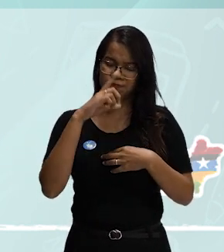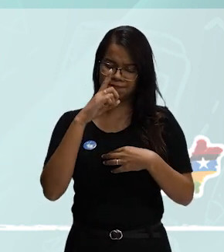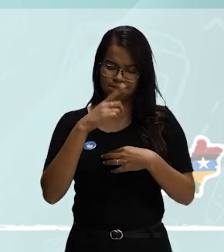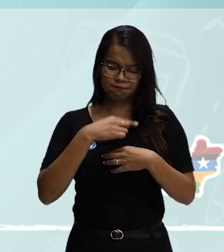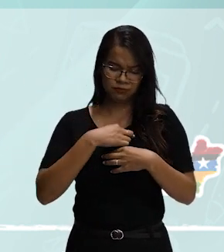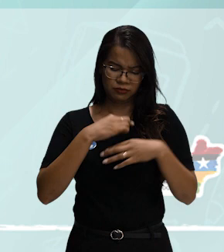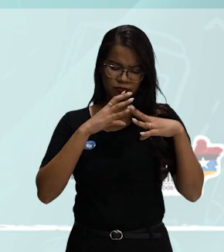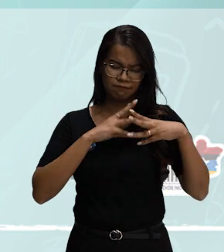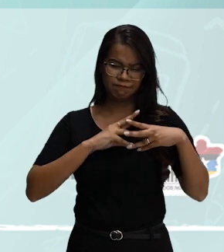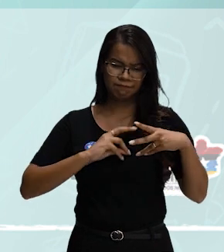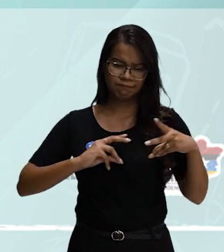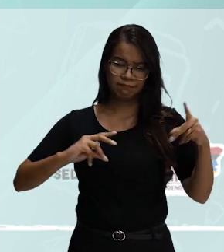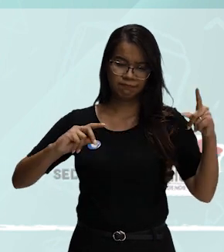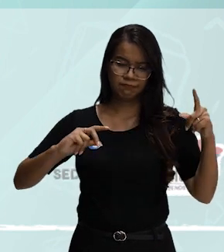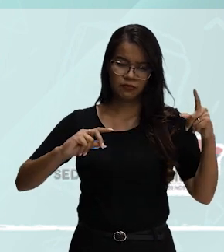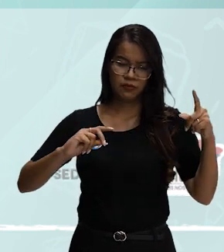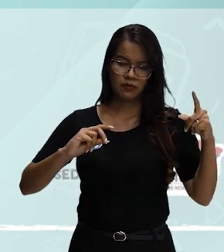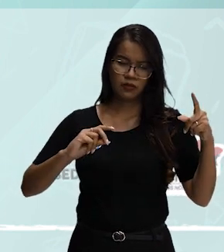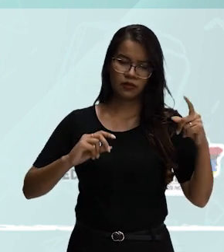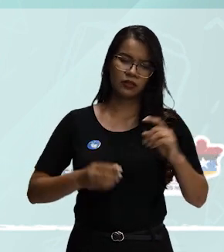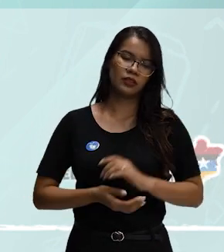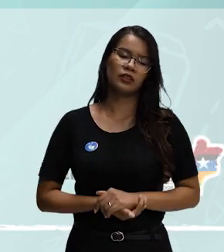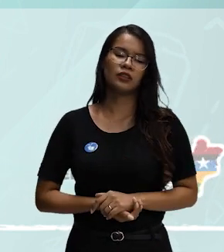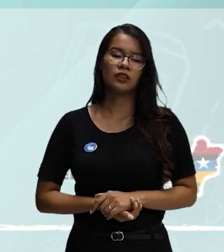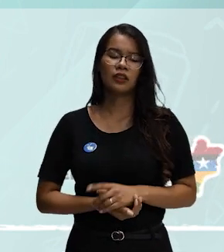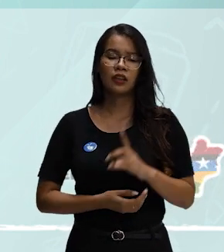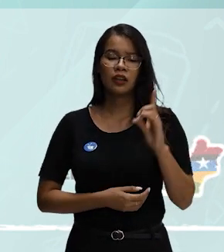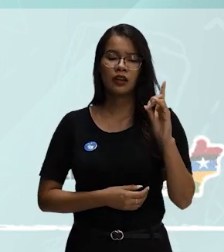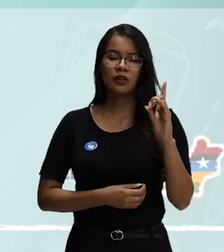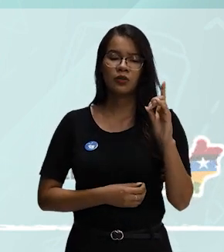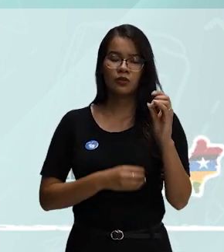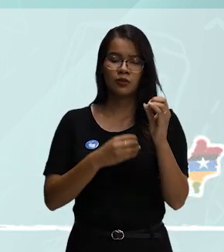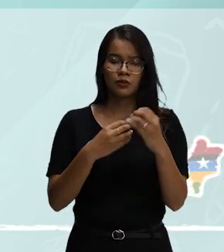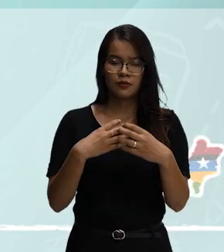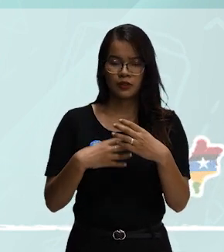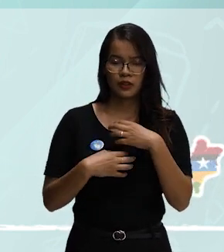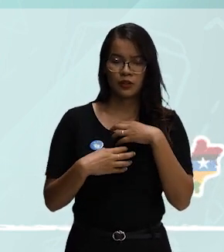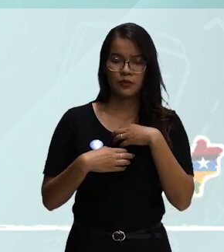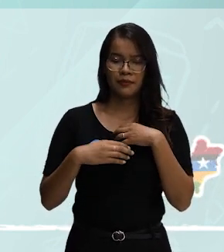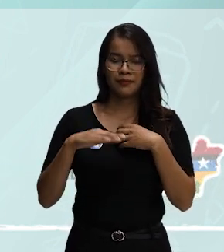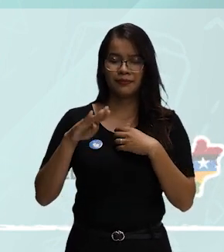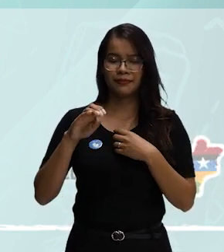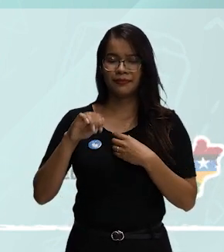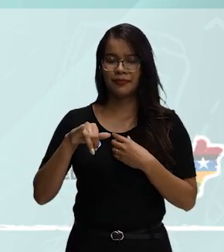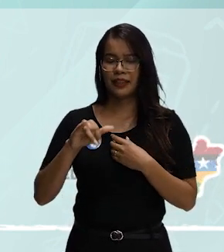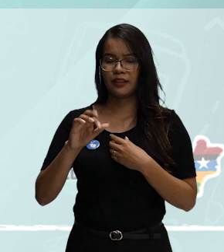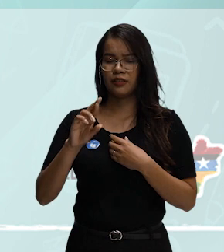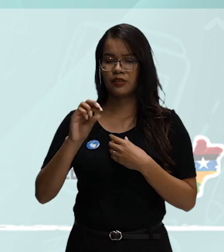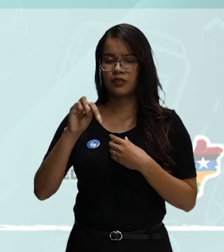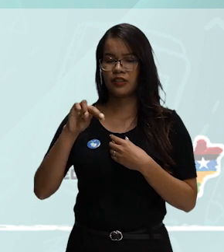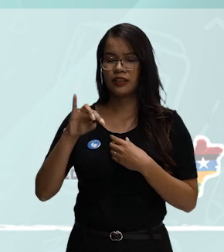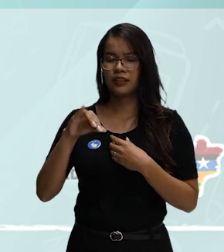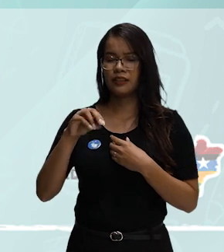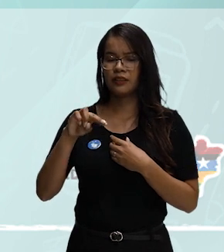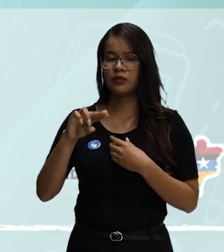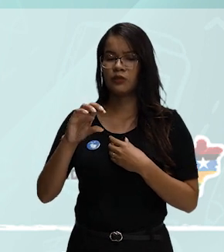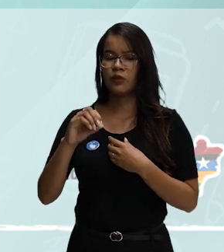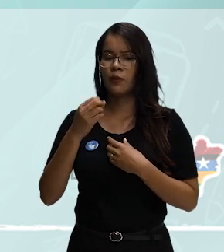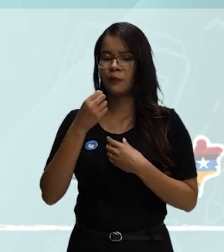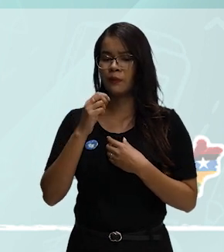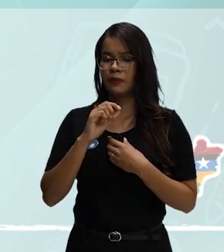mística. Letra D. O sentimento byroniano de tom elegíaco e